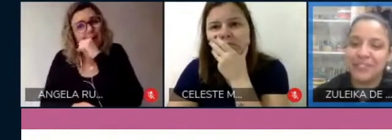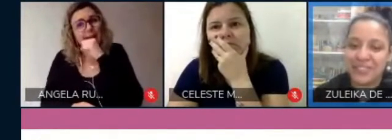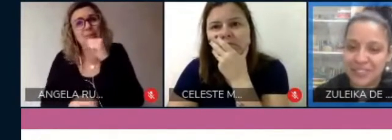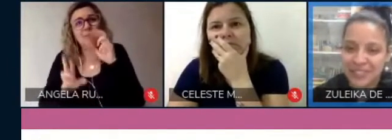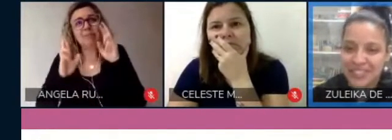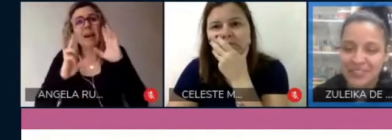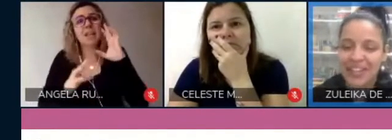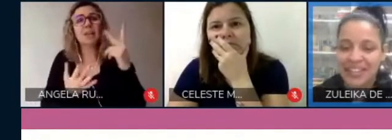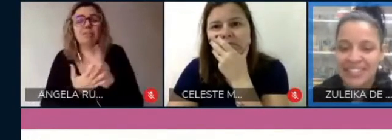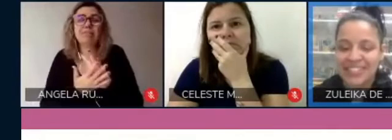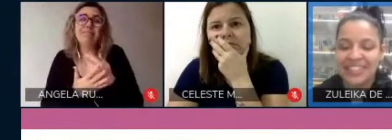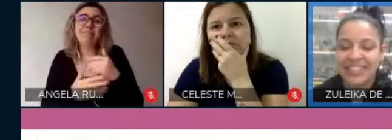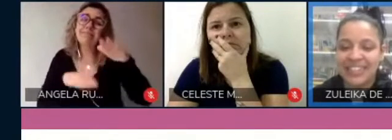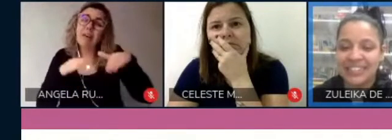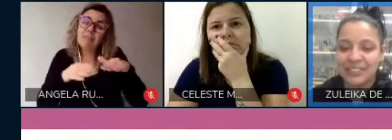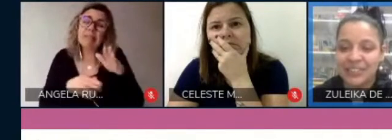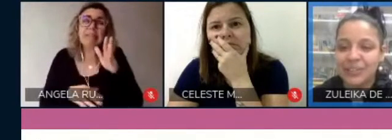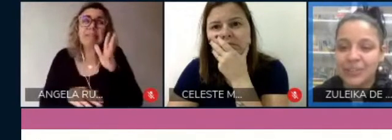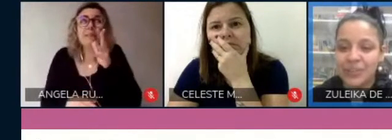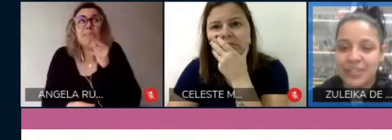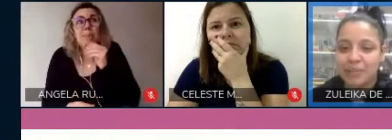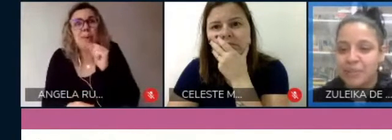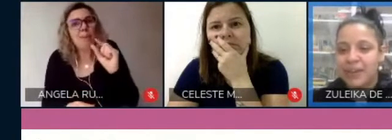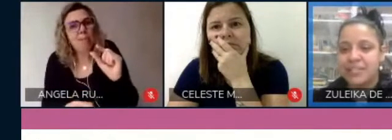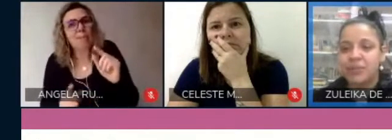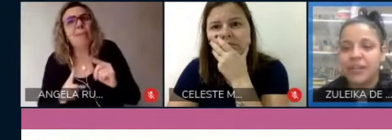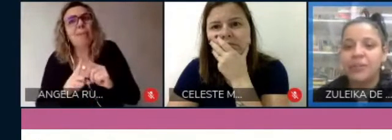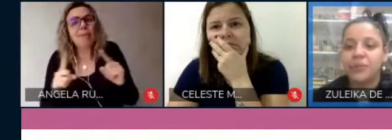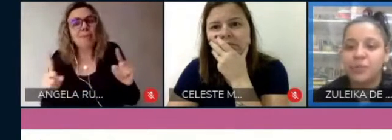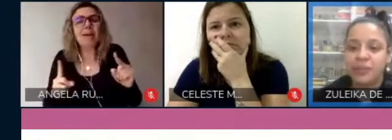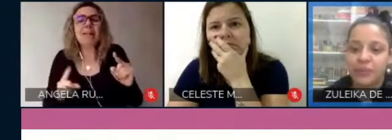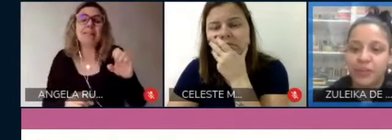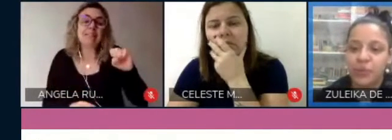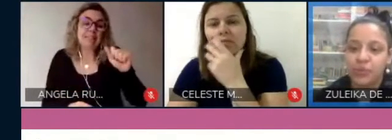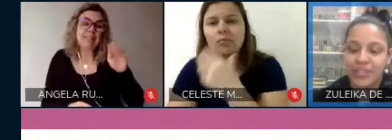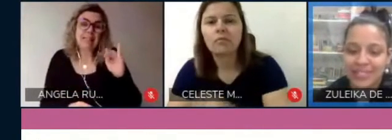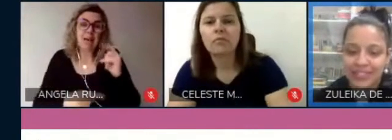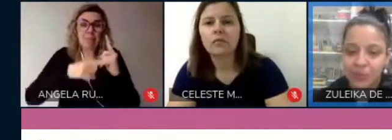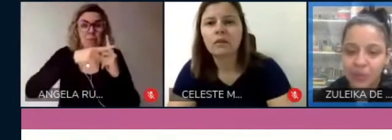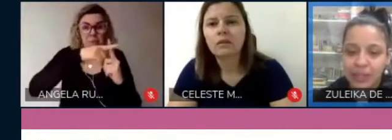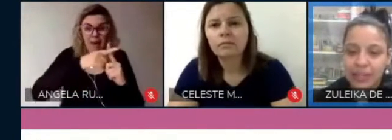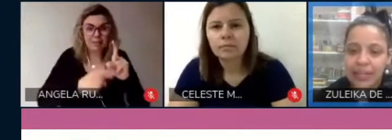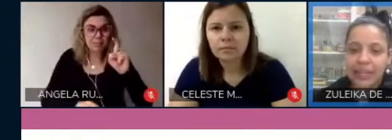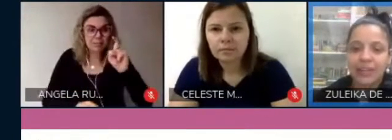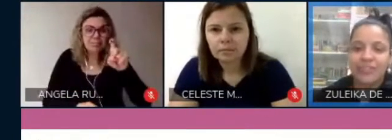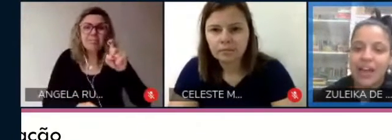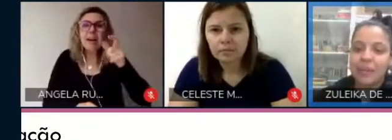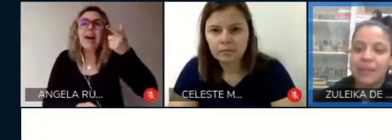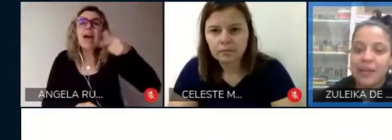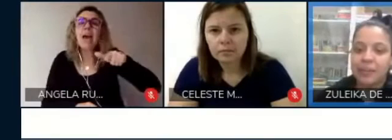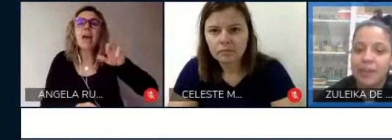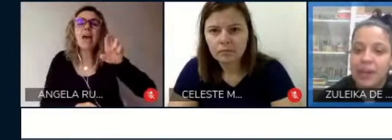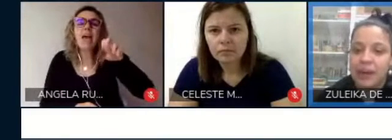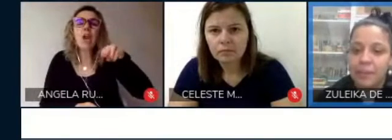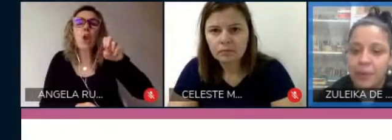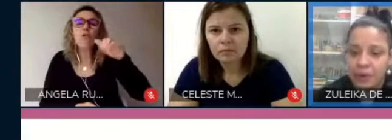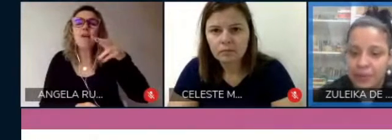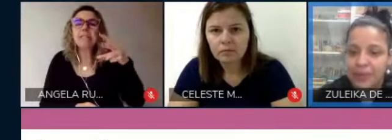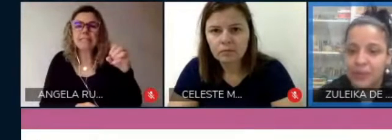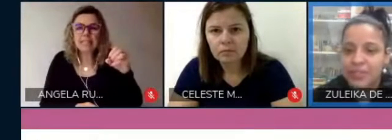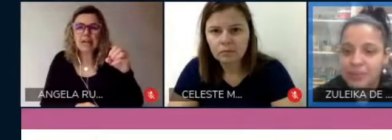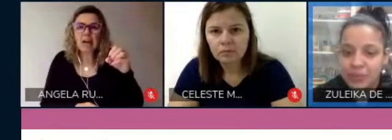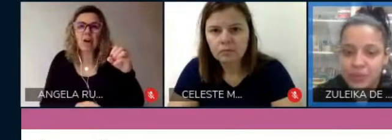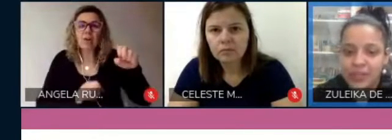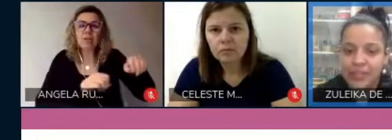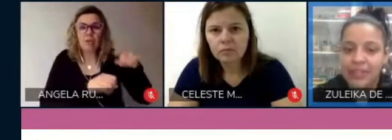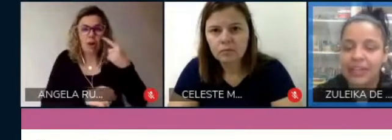mas por enquanto a situação é essa. Então, dentro do Sabe Mais, eu clico no botão Renovação, ele vai me encaminhar,